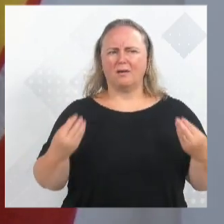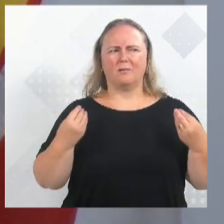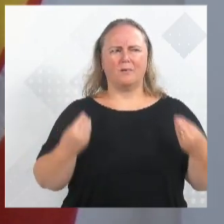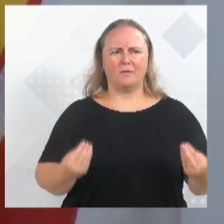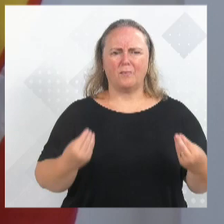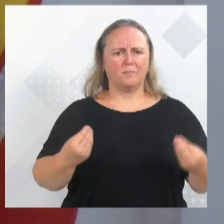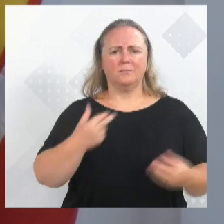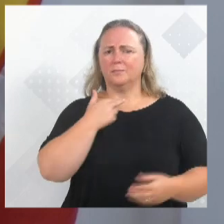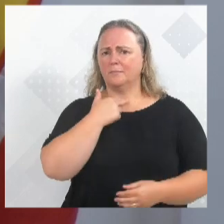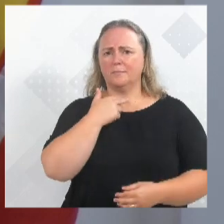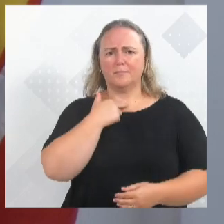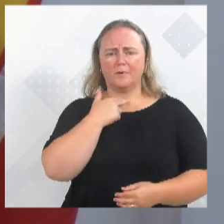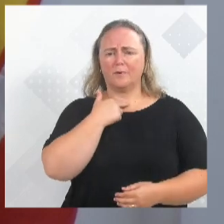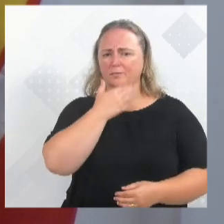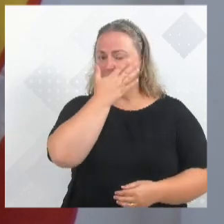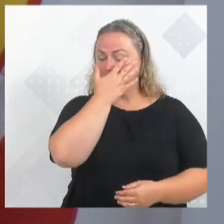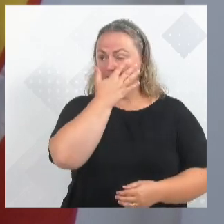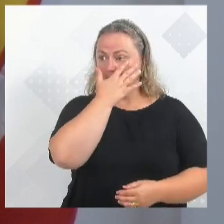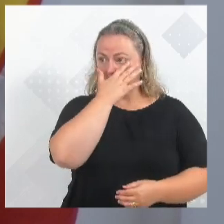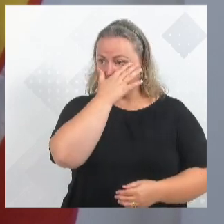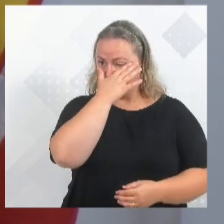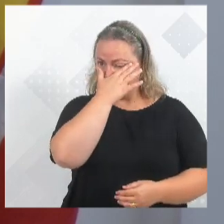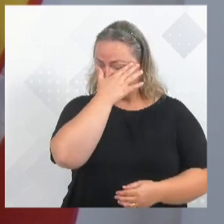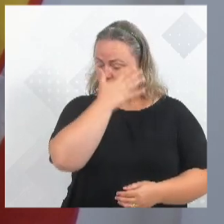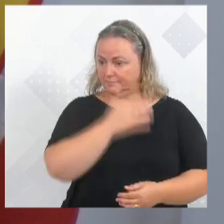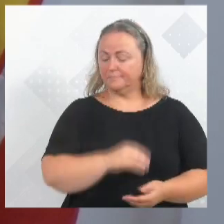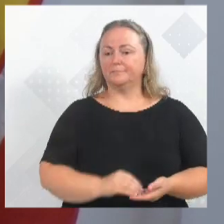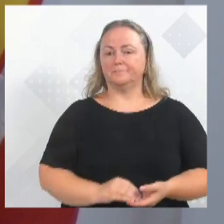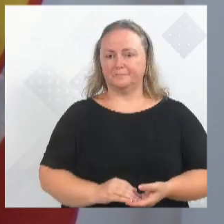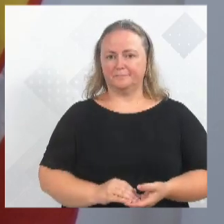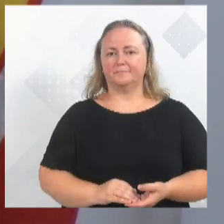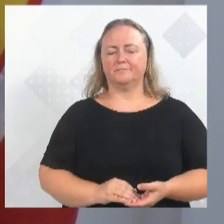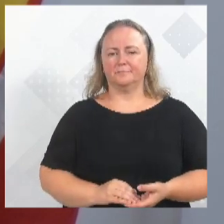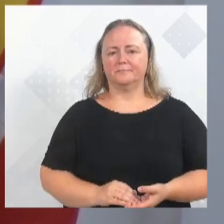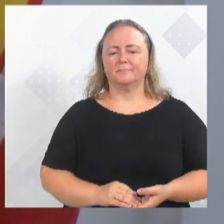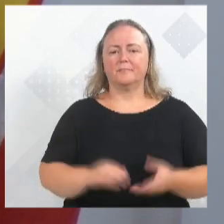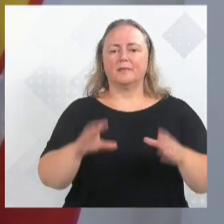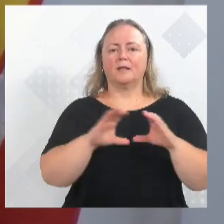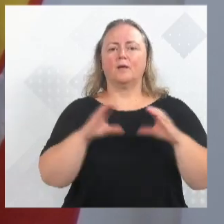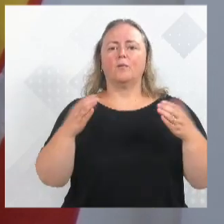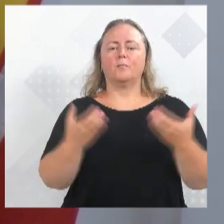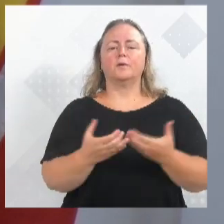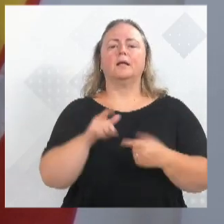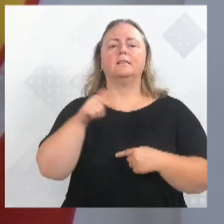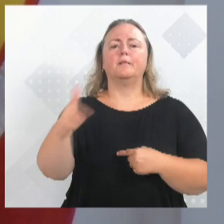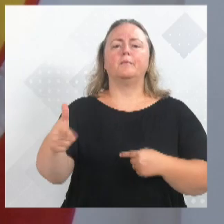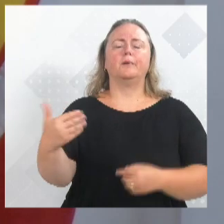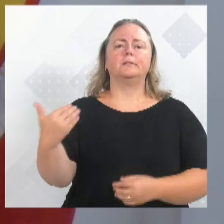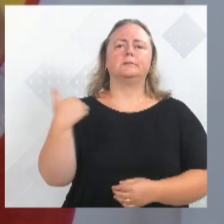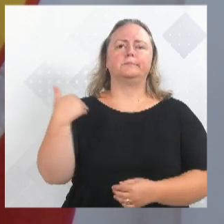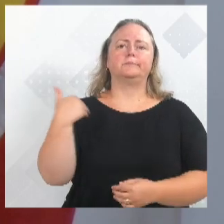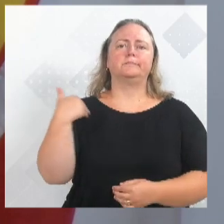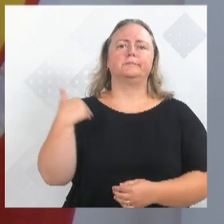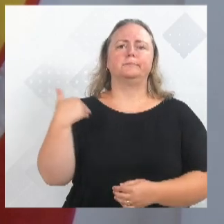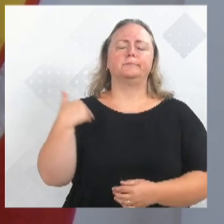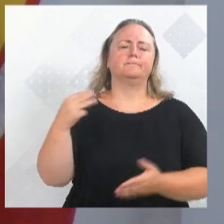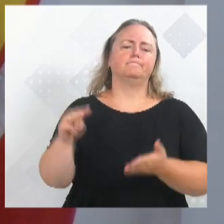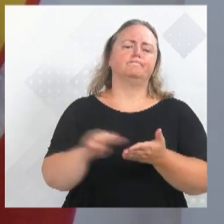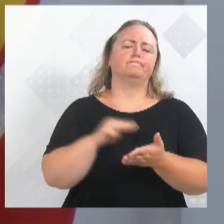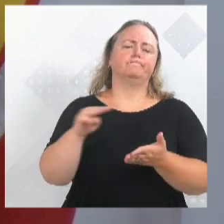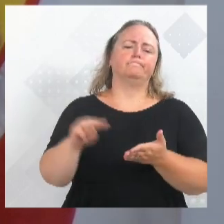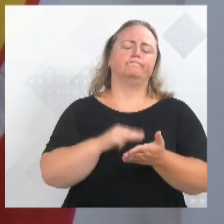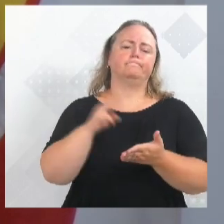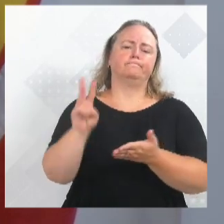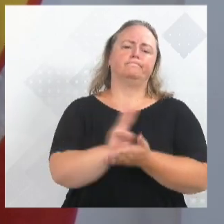cabimento aí a comunidade vem bater na nossa porta manda mensagem